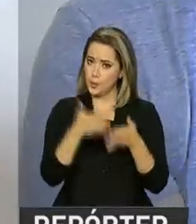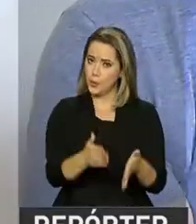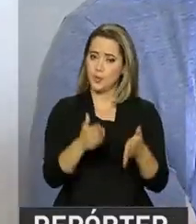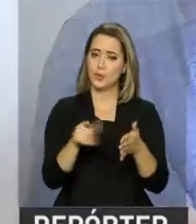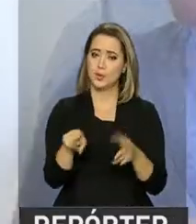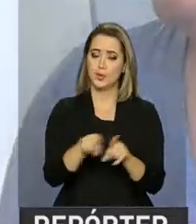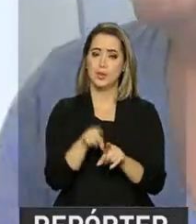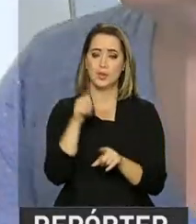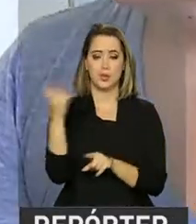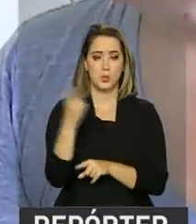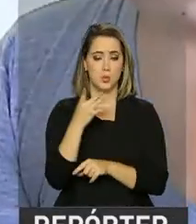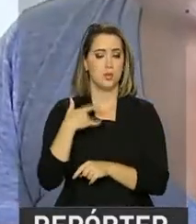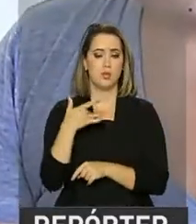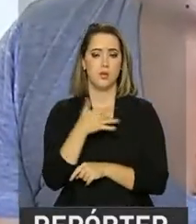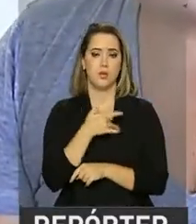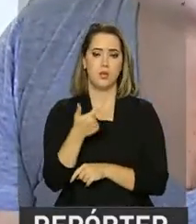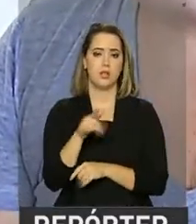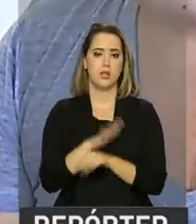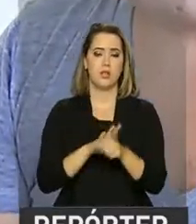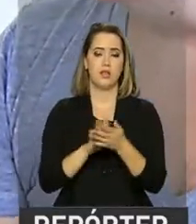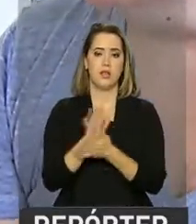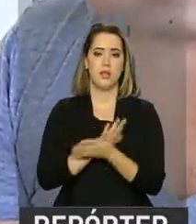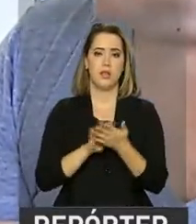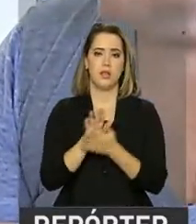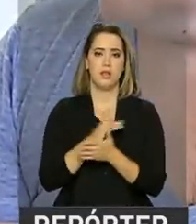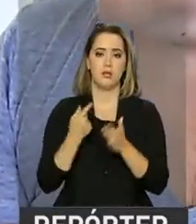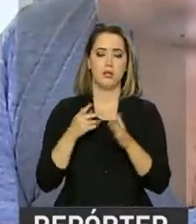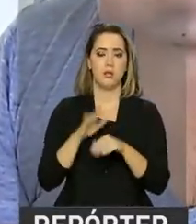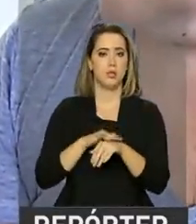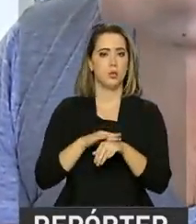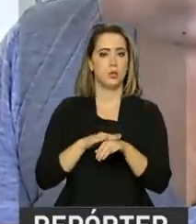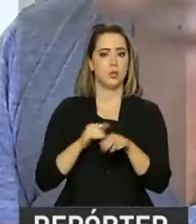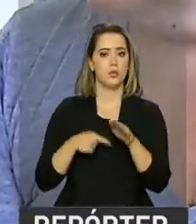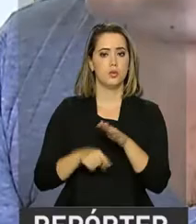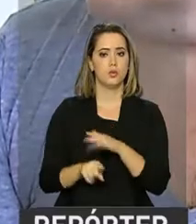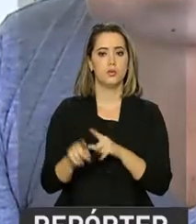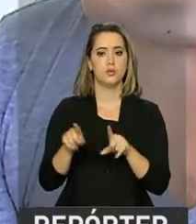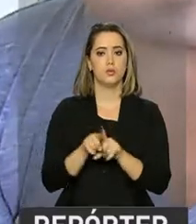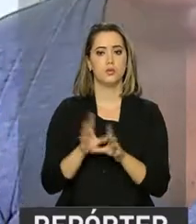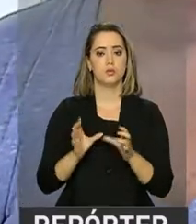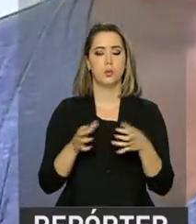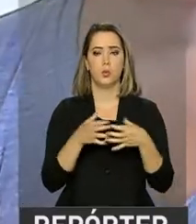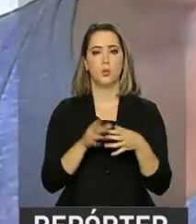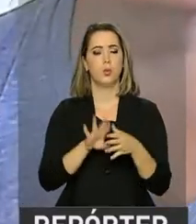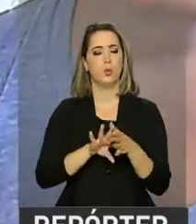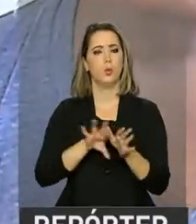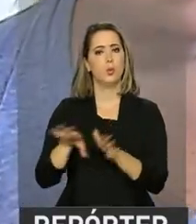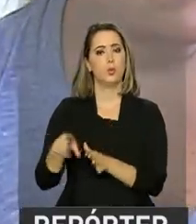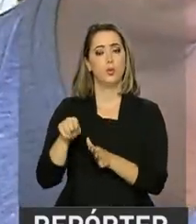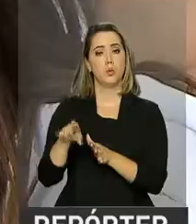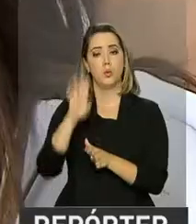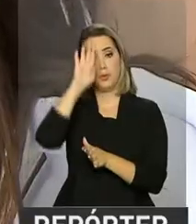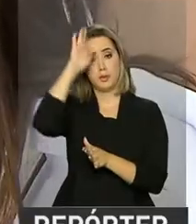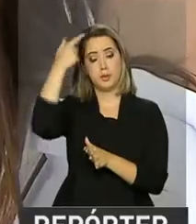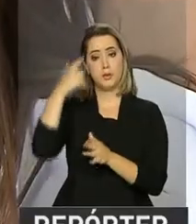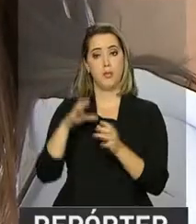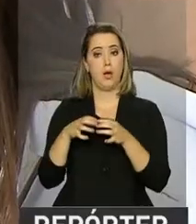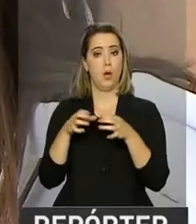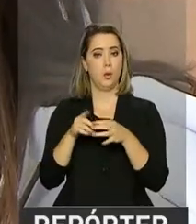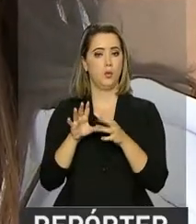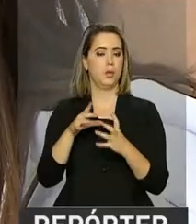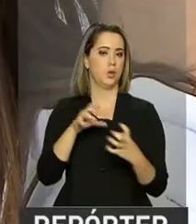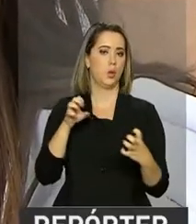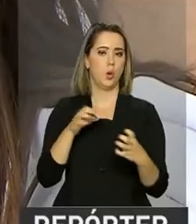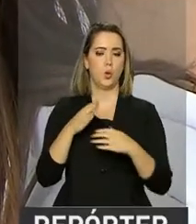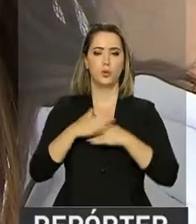duas são saudáveis e não tem nenhuma doença crônica mãe filha não fazem parte do grupo que é atendido com prioridade como idosos